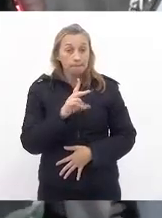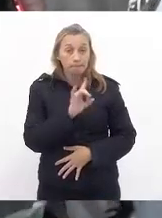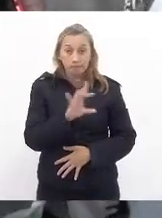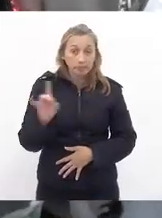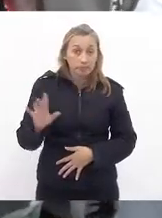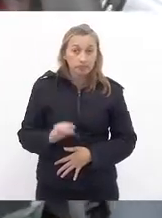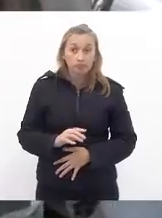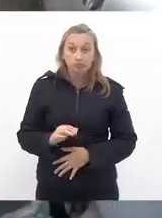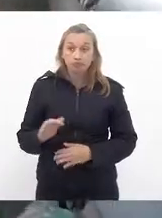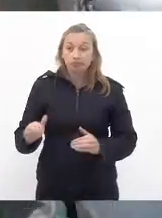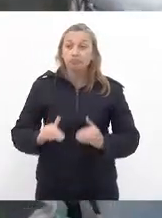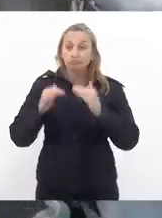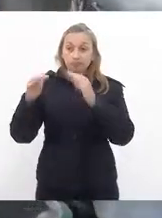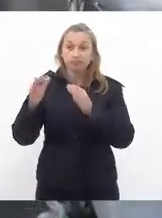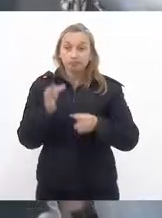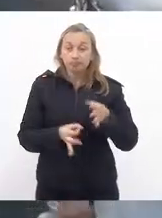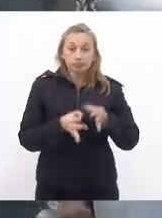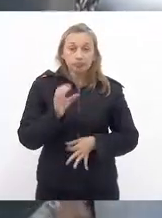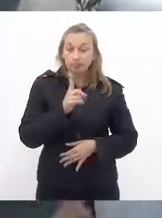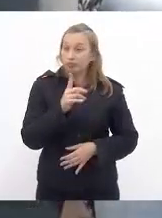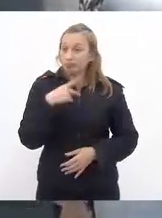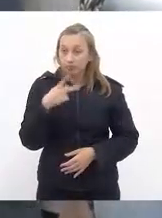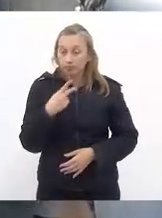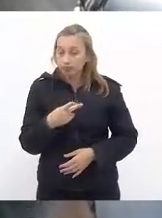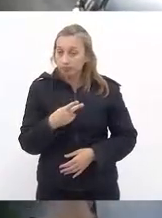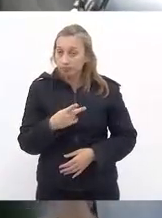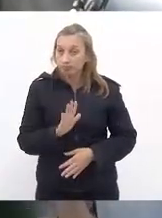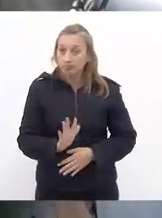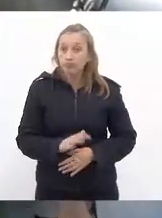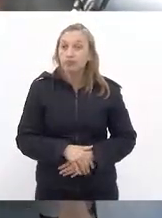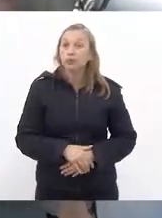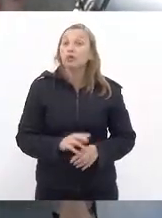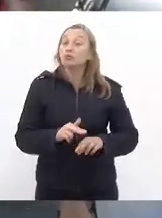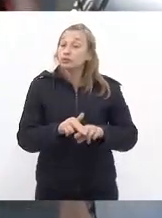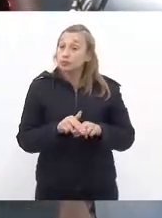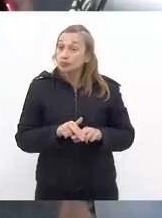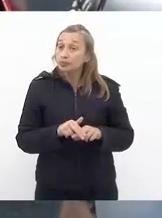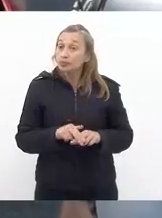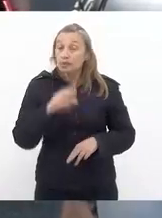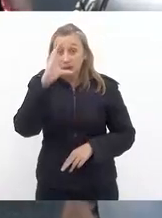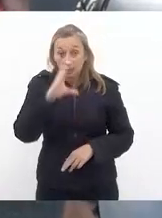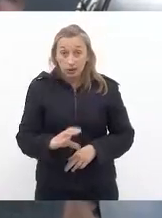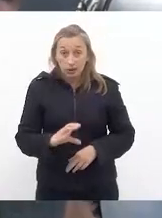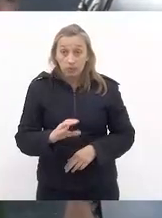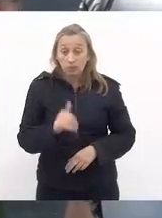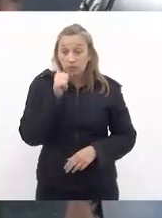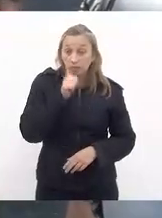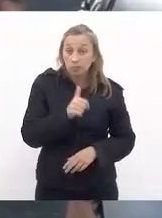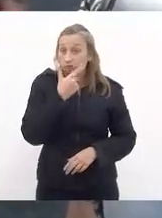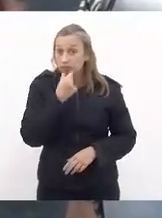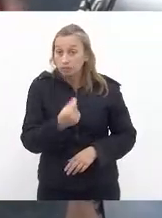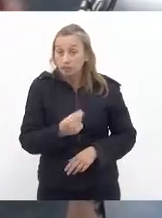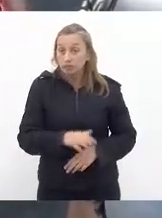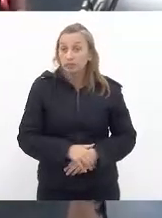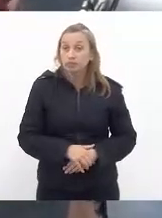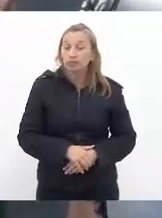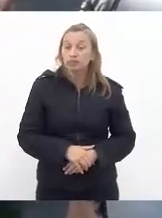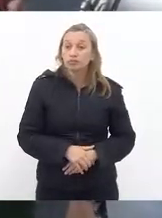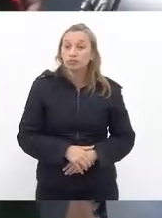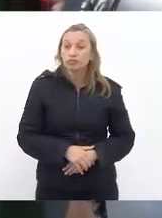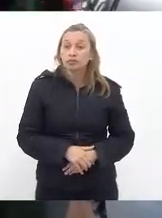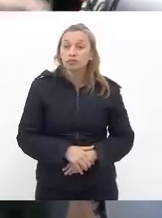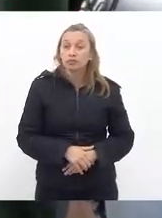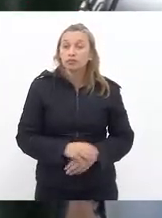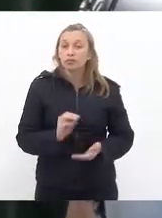o Supremo não disse isso ninguém pode ser imunizado a força Portanto o cidadão ou cidadã tipo